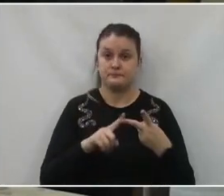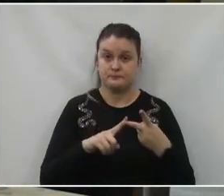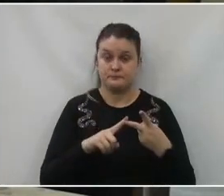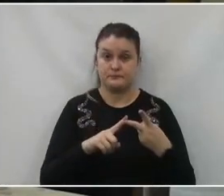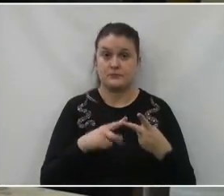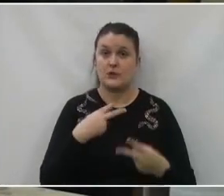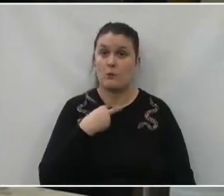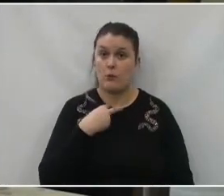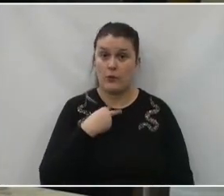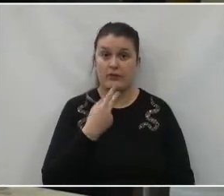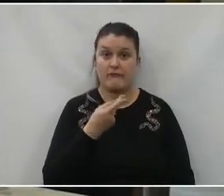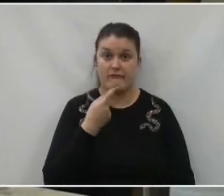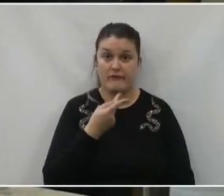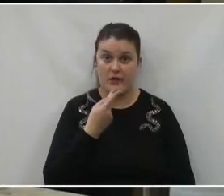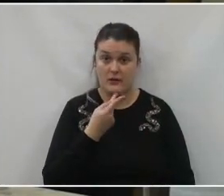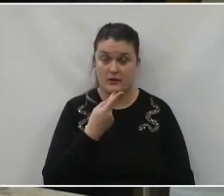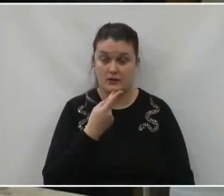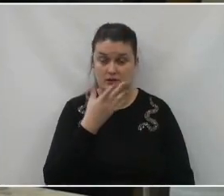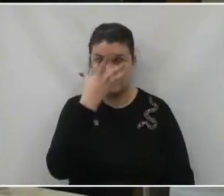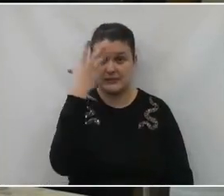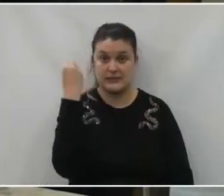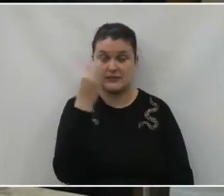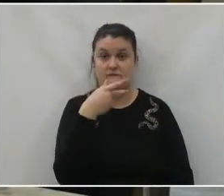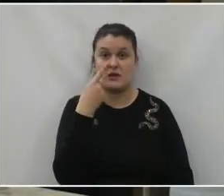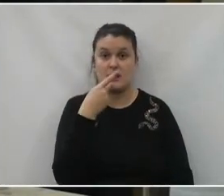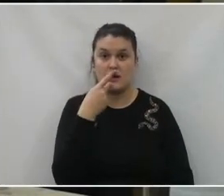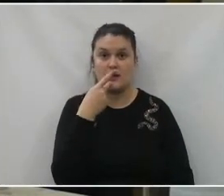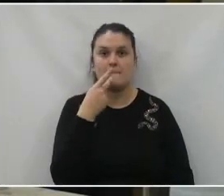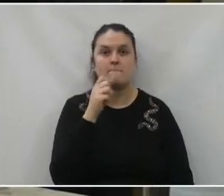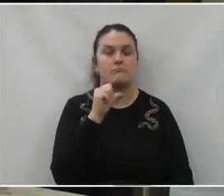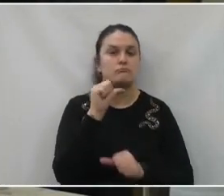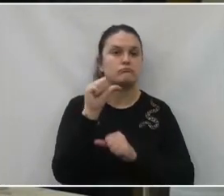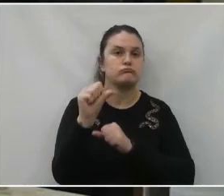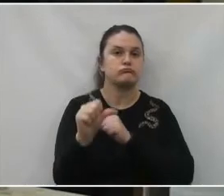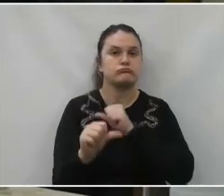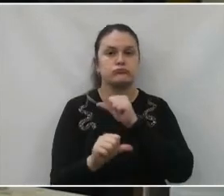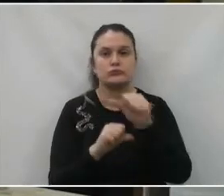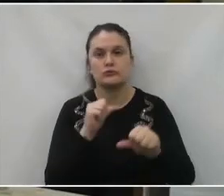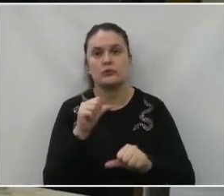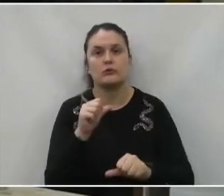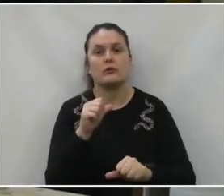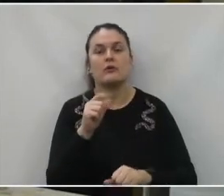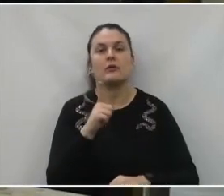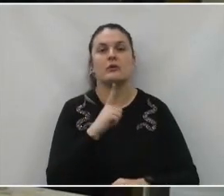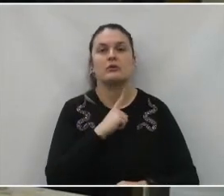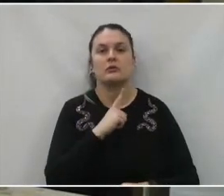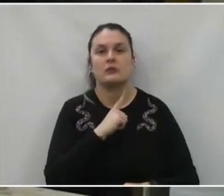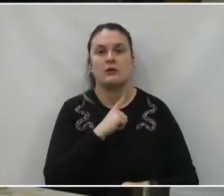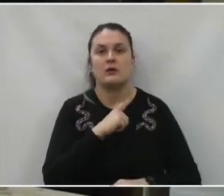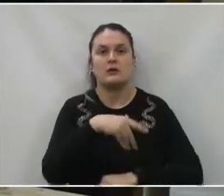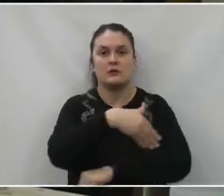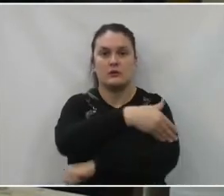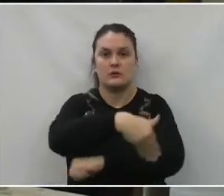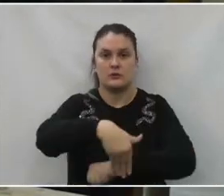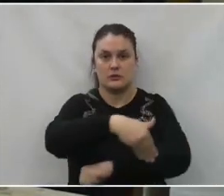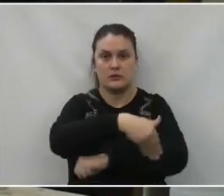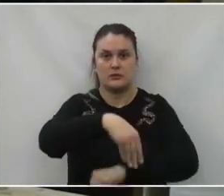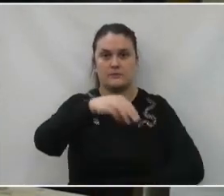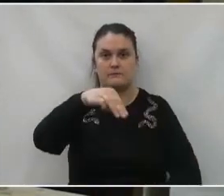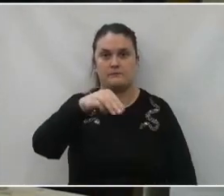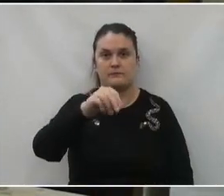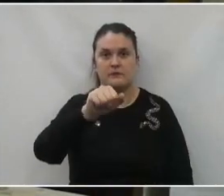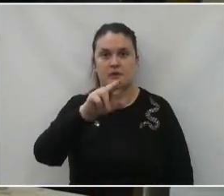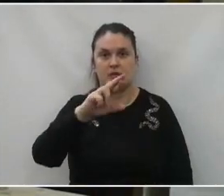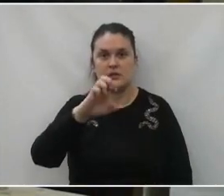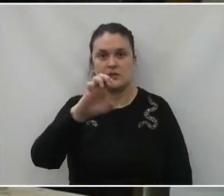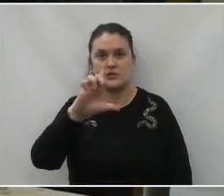não podemos deixar de falar da grande transformação que vai ter lá a Marechal, na tua região